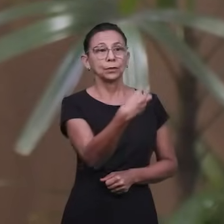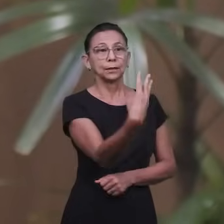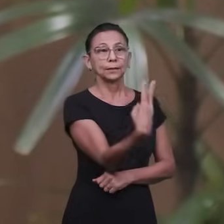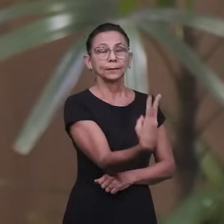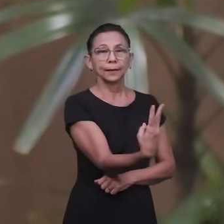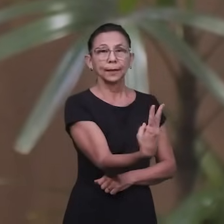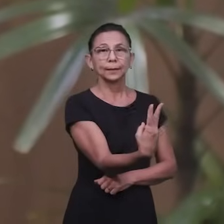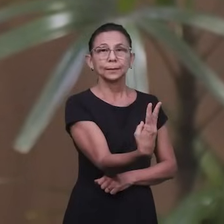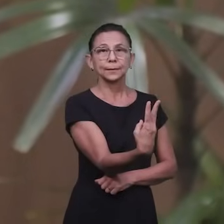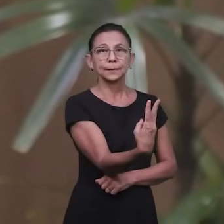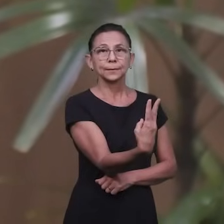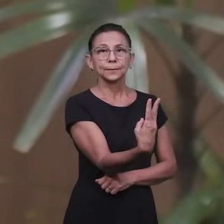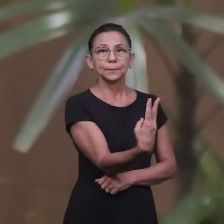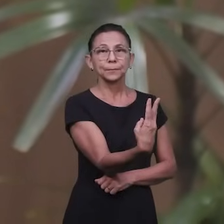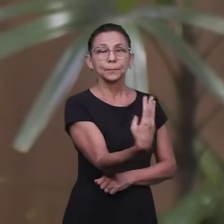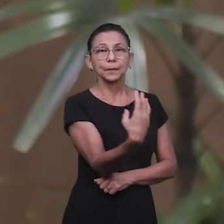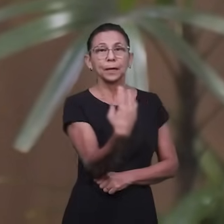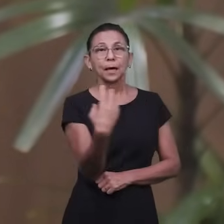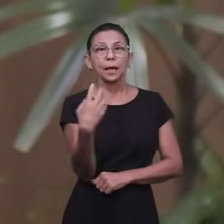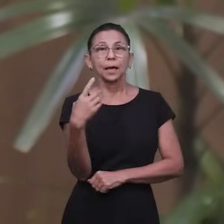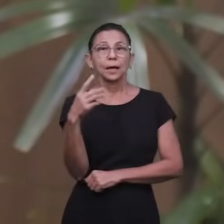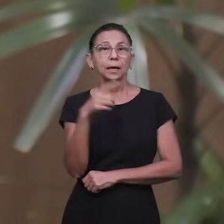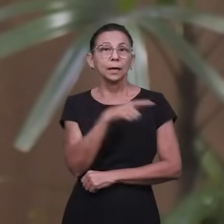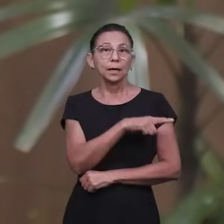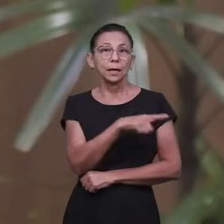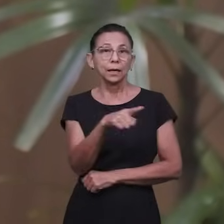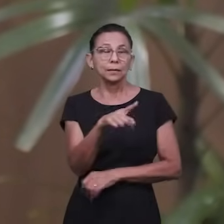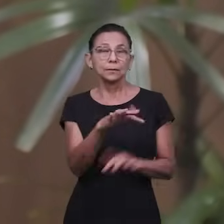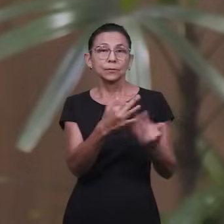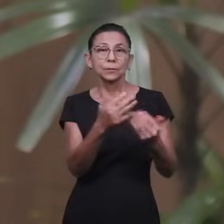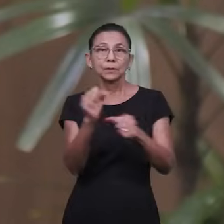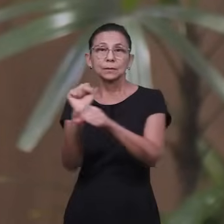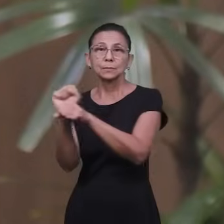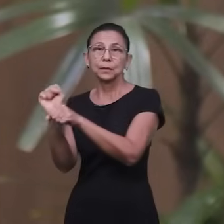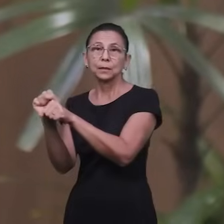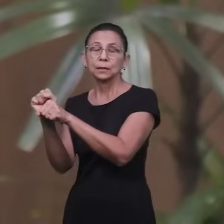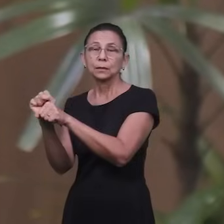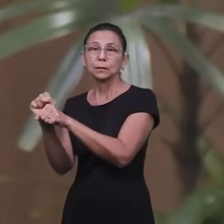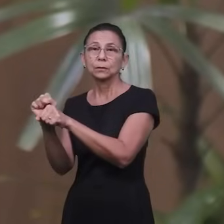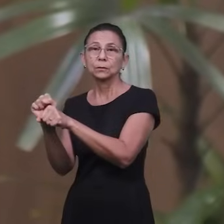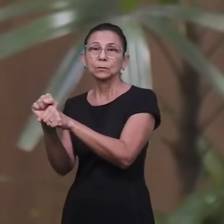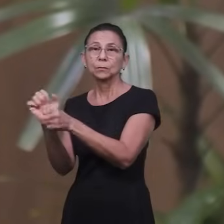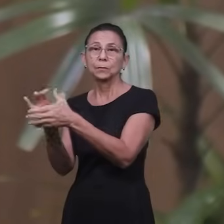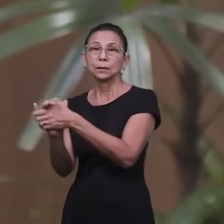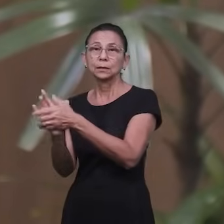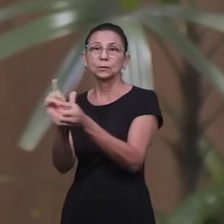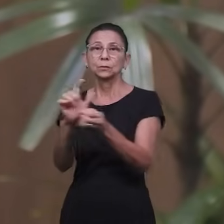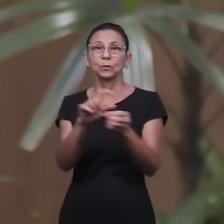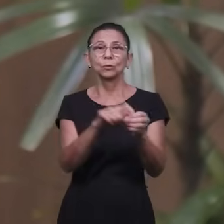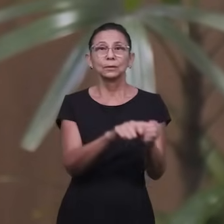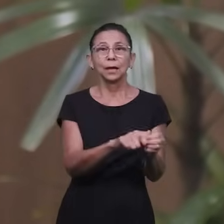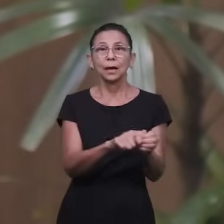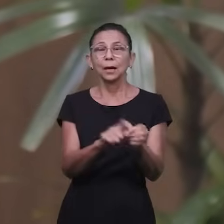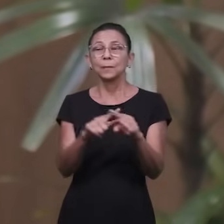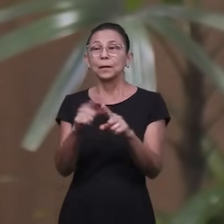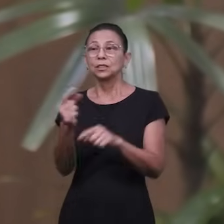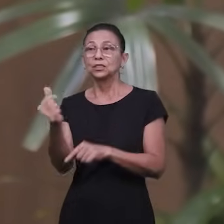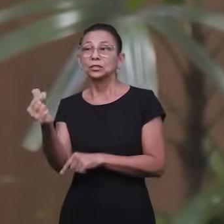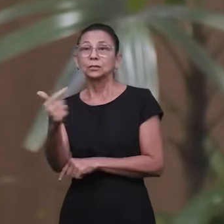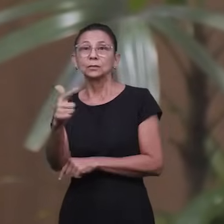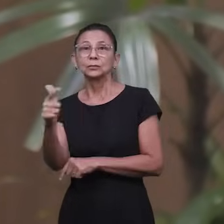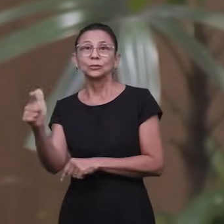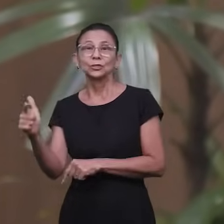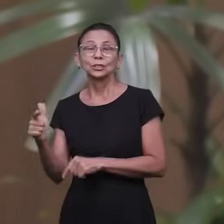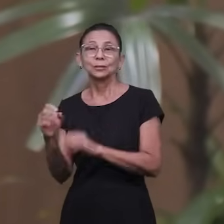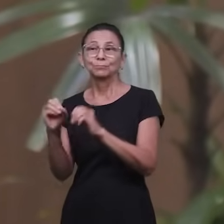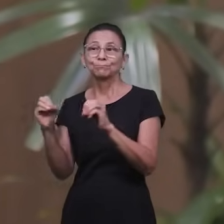muito tempo em oração e o Senhor providenciou uma passagem com uma promoção. Foi quando